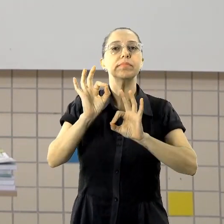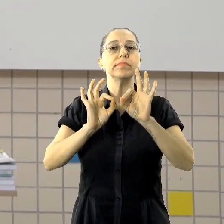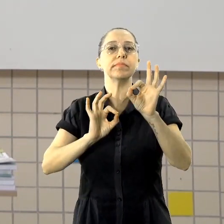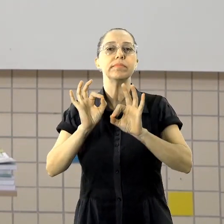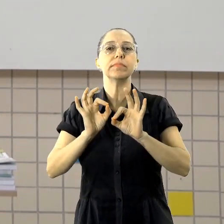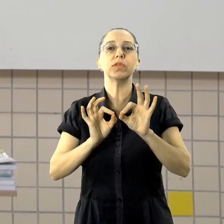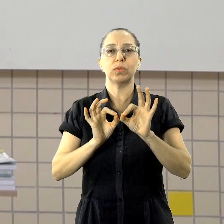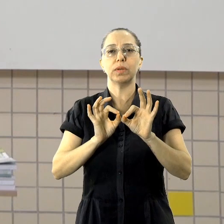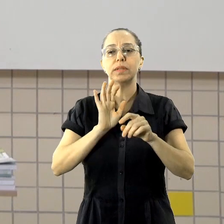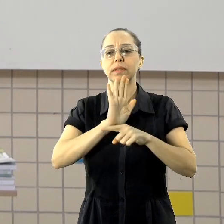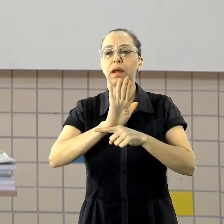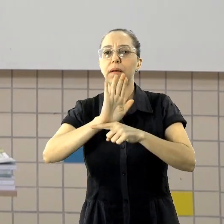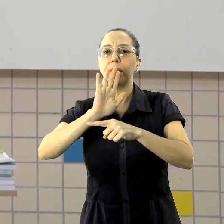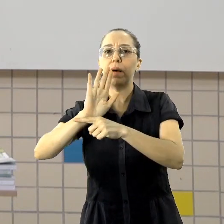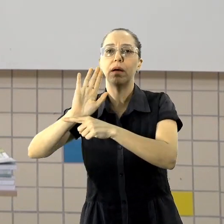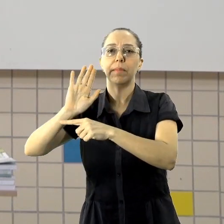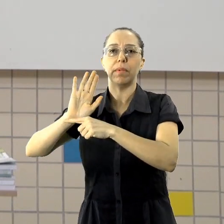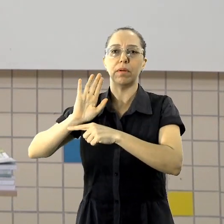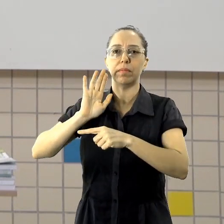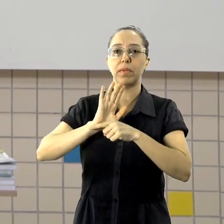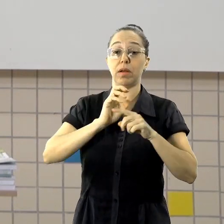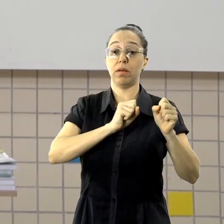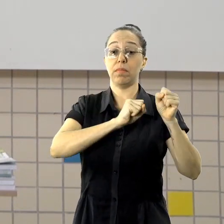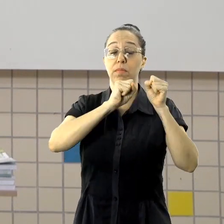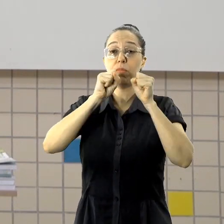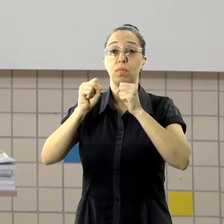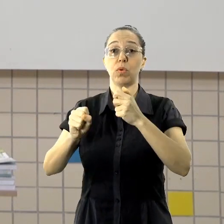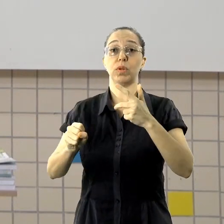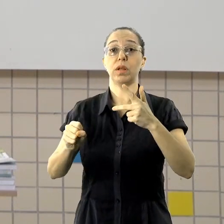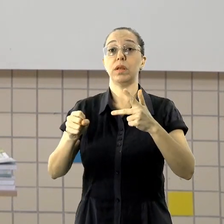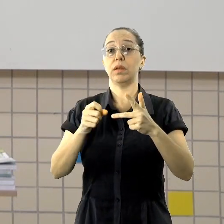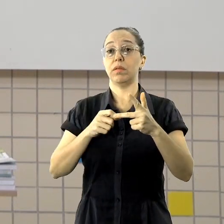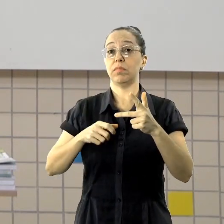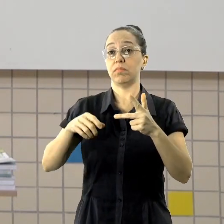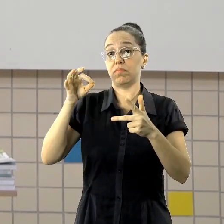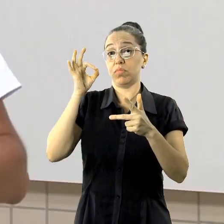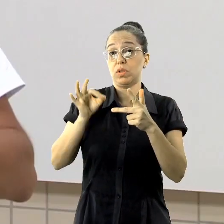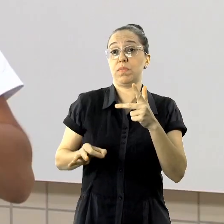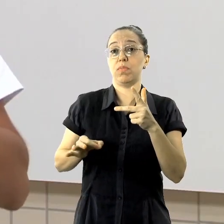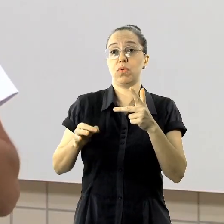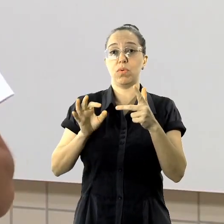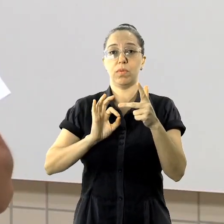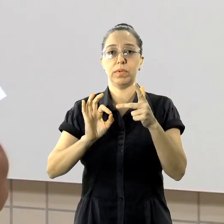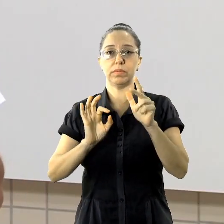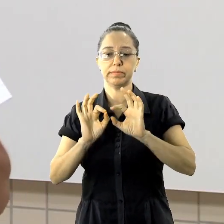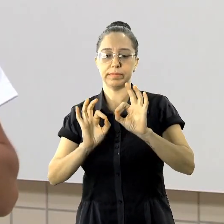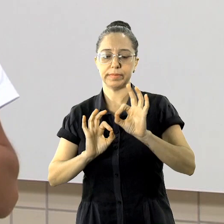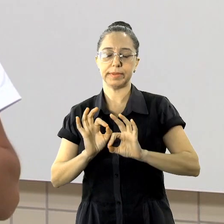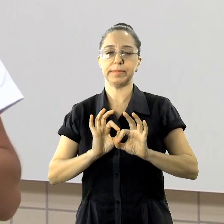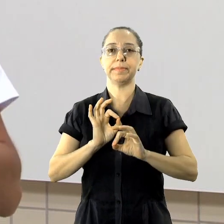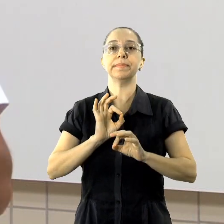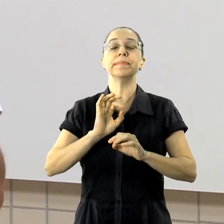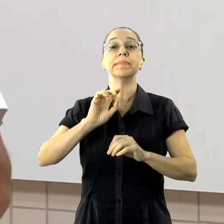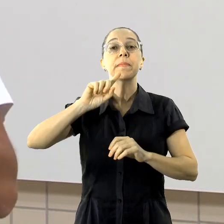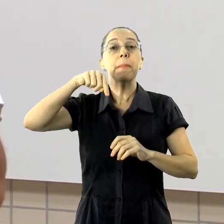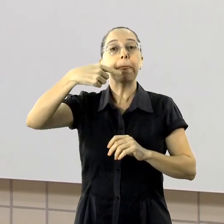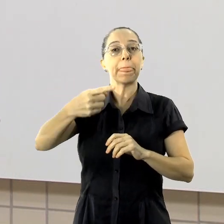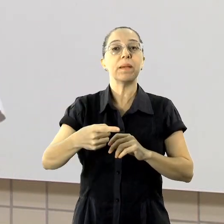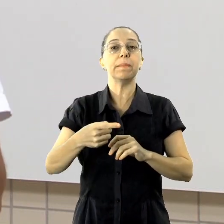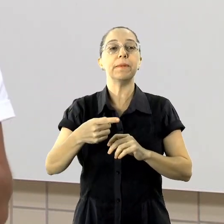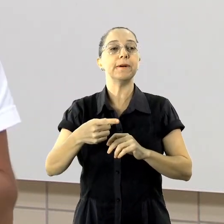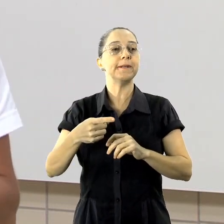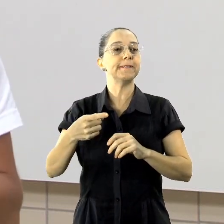aparelhar o Estado. O poder público se tornou muito mais forte. O Poder Executivo passou a agir com